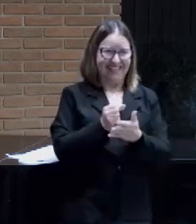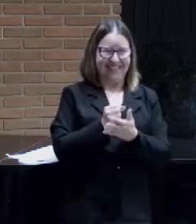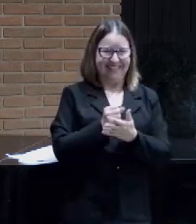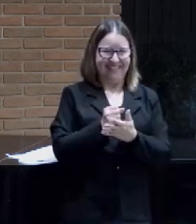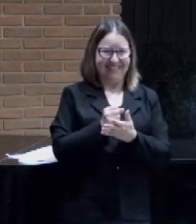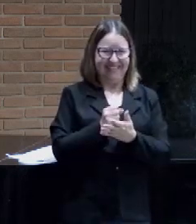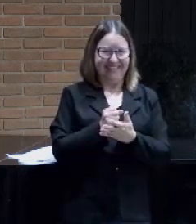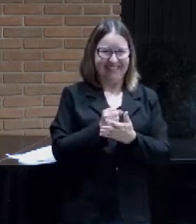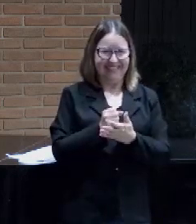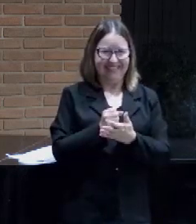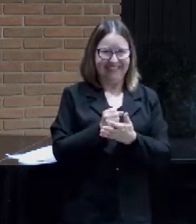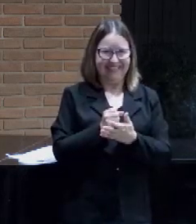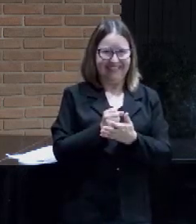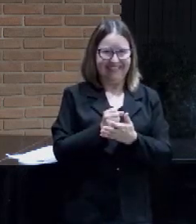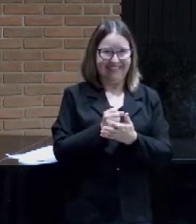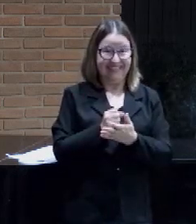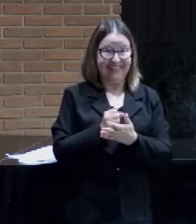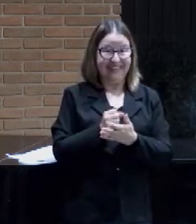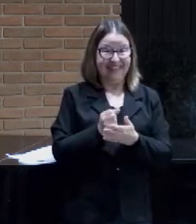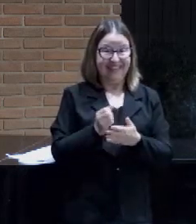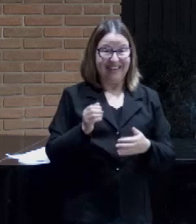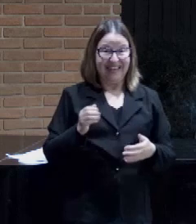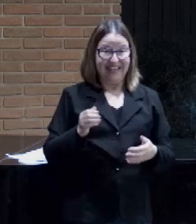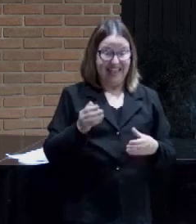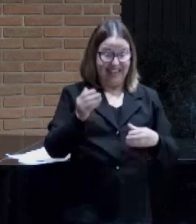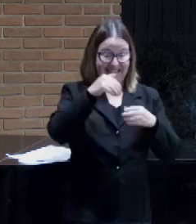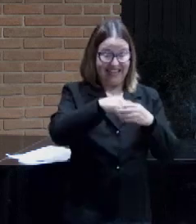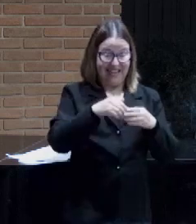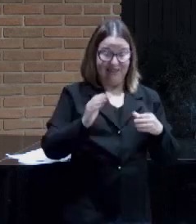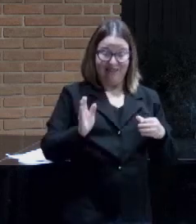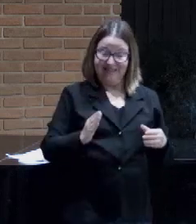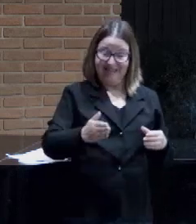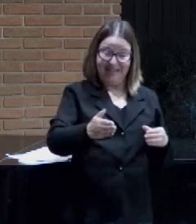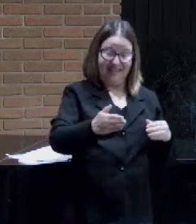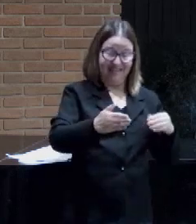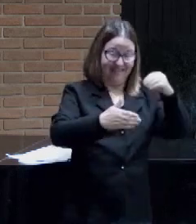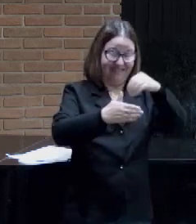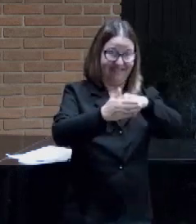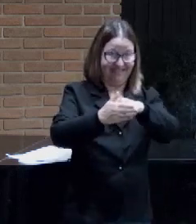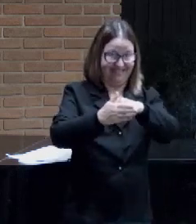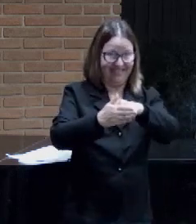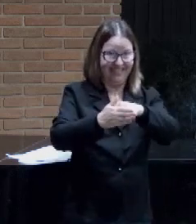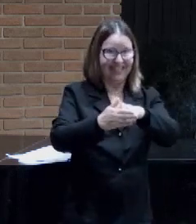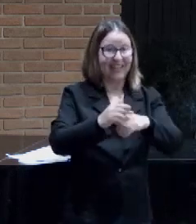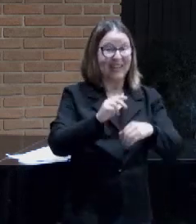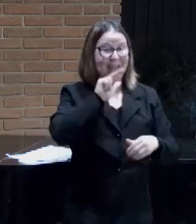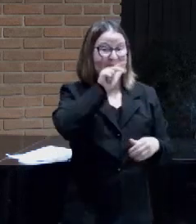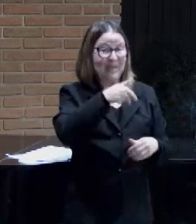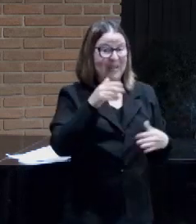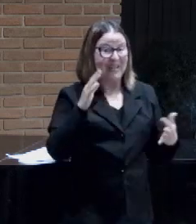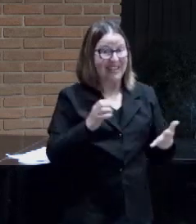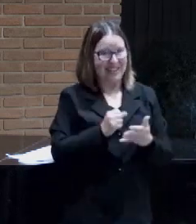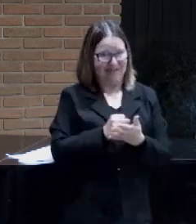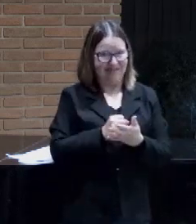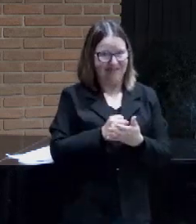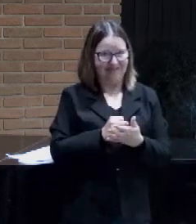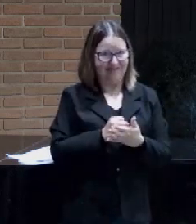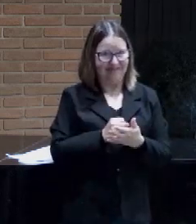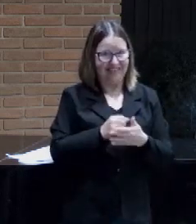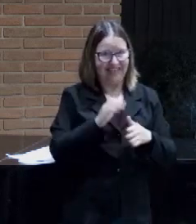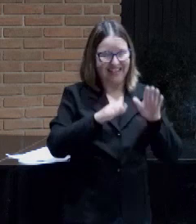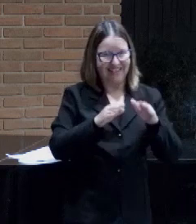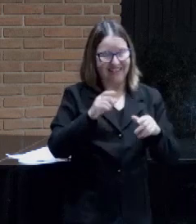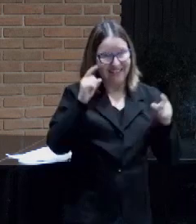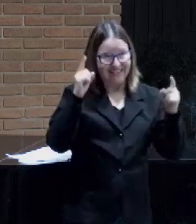Foi assim que Jonas foi salvo. Foi dentro da barriga do grande peixe. Às vezes a dor que você está passando, a dificuldade que você